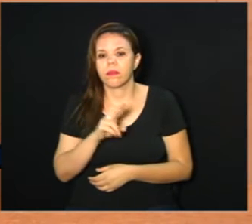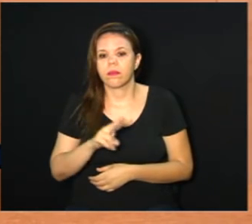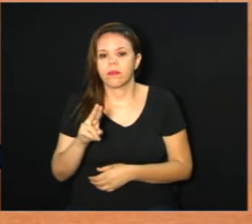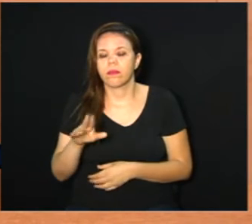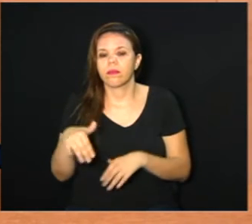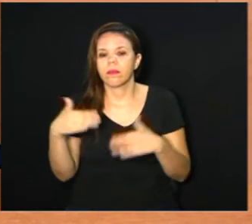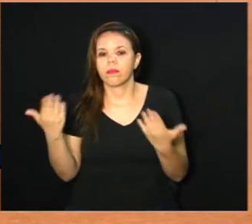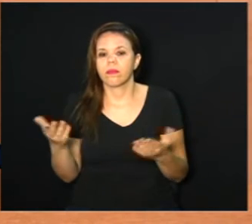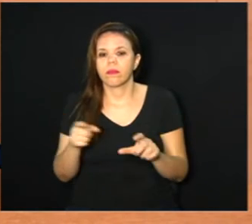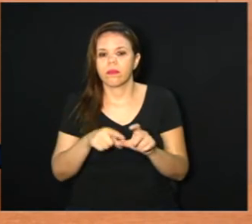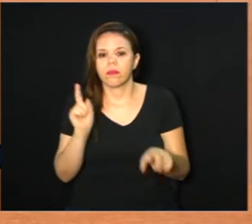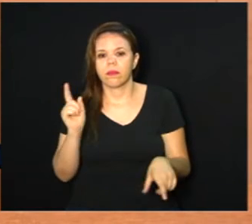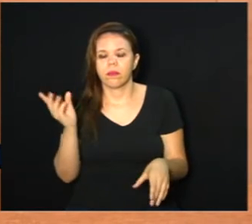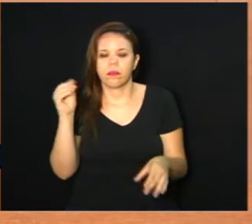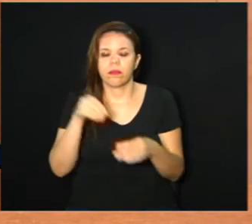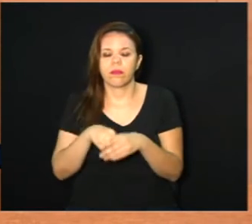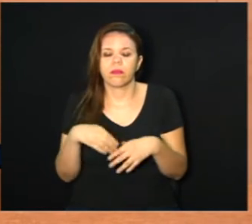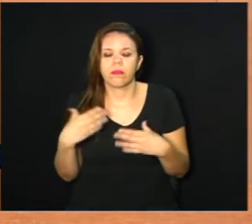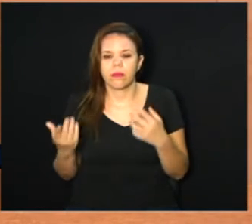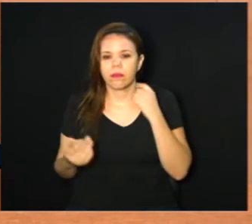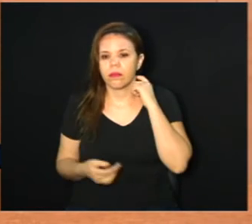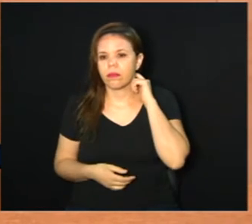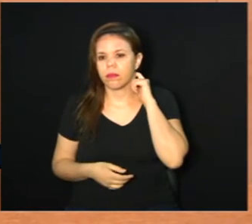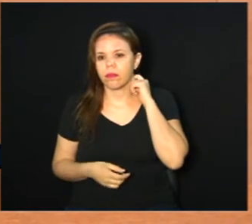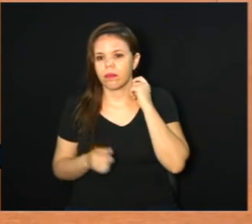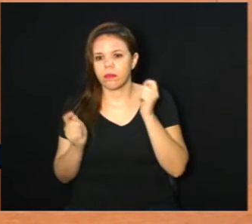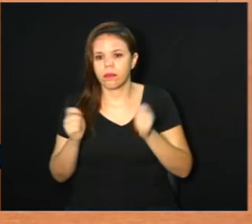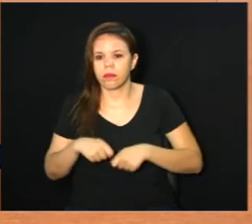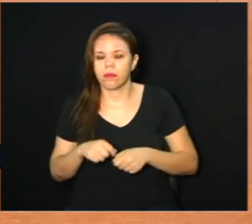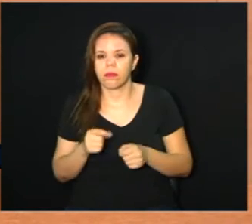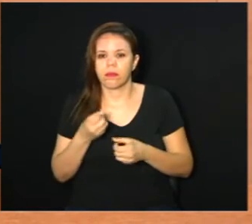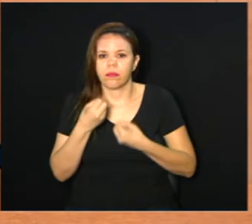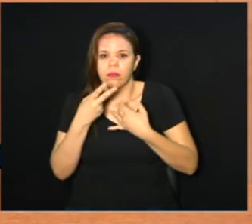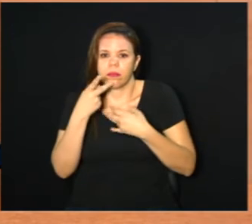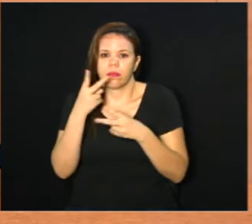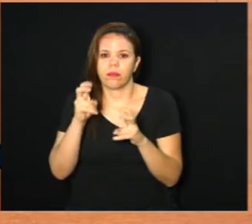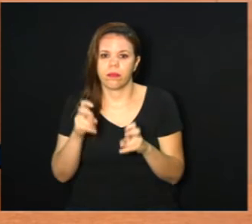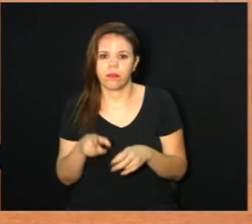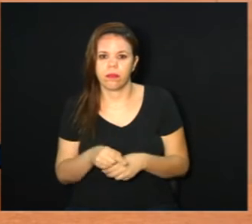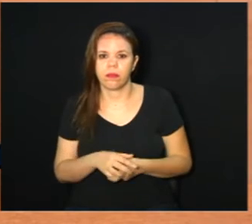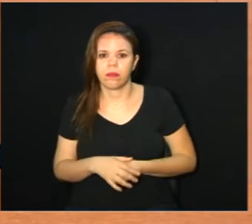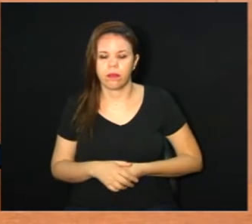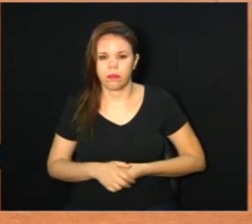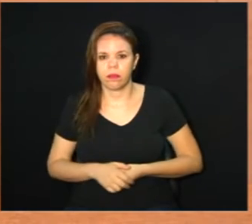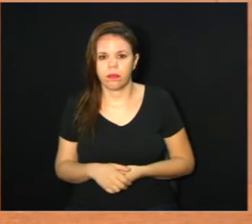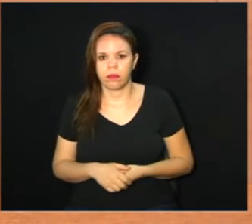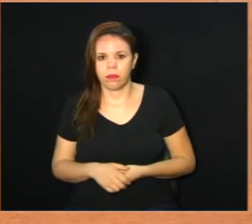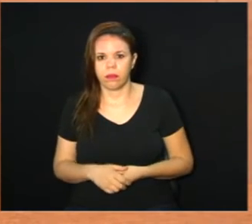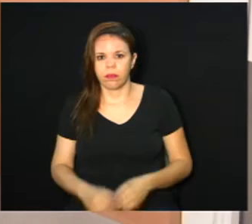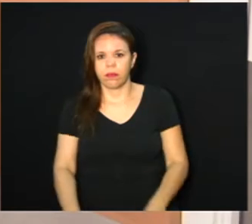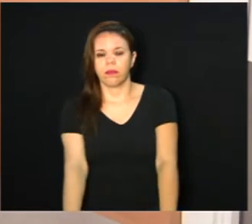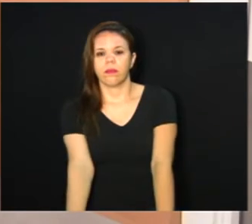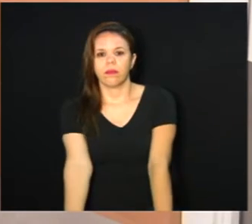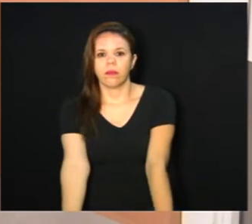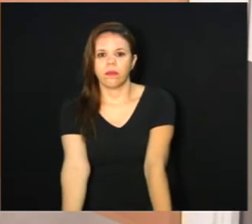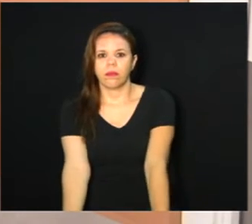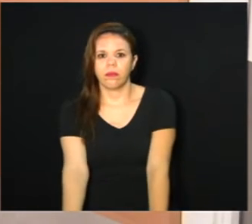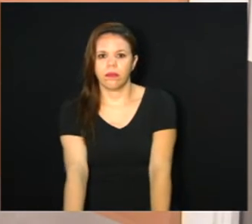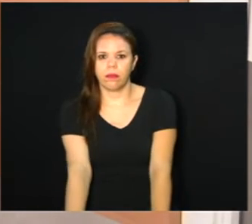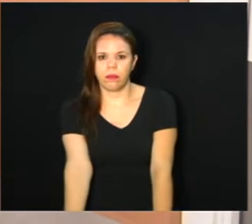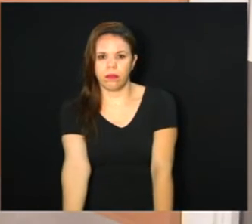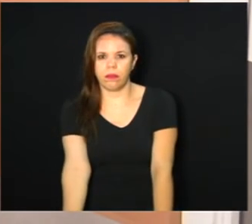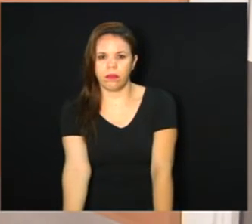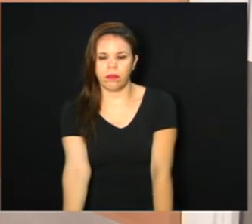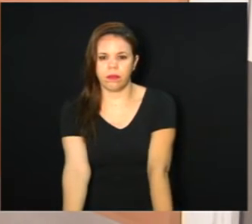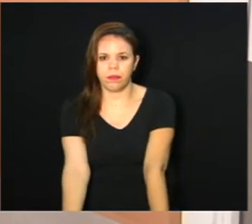quanto é autônomo de dentro. Você poderia falar um pouquinho sobre isso? Sim, sem Por problema. Acho que só